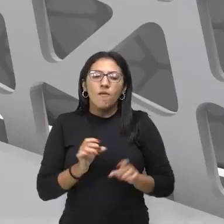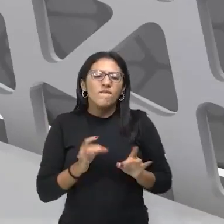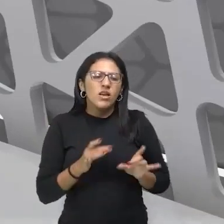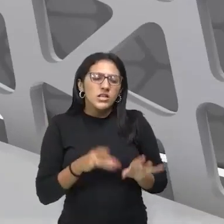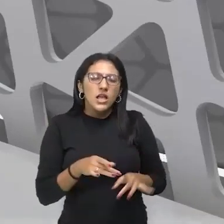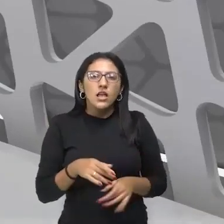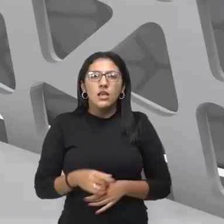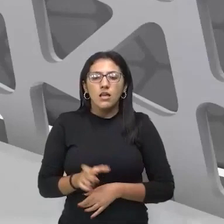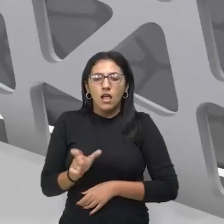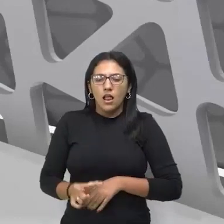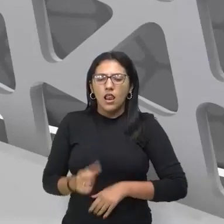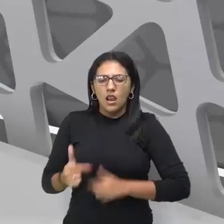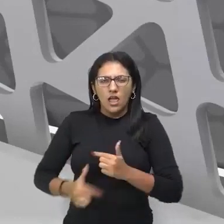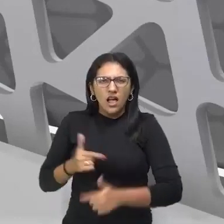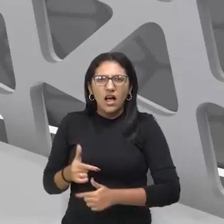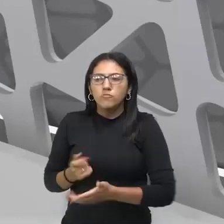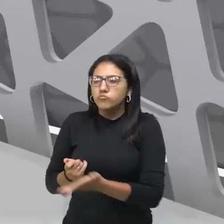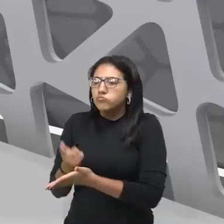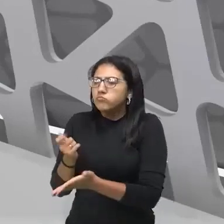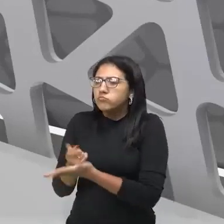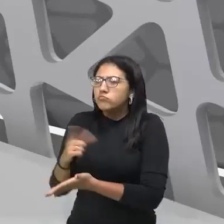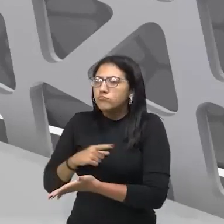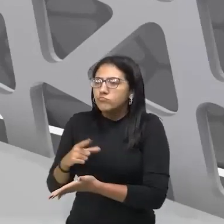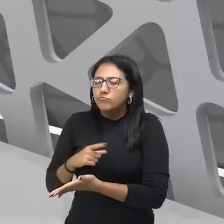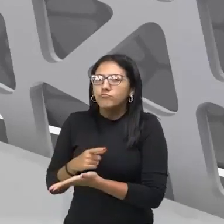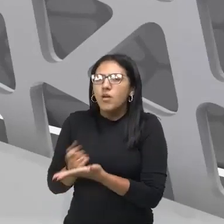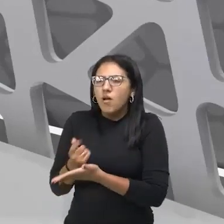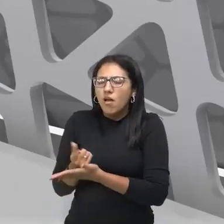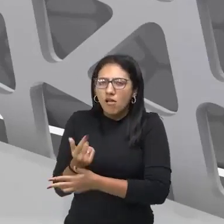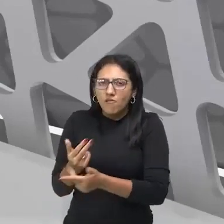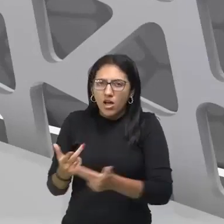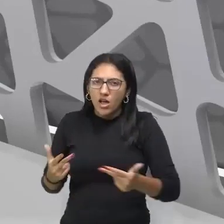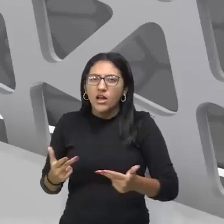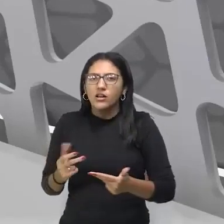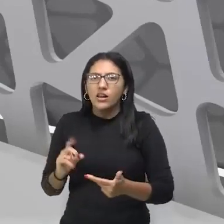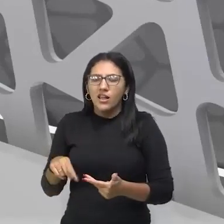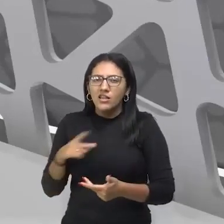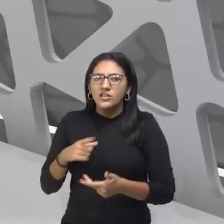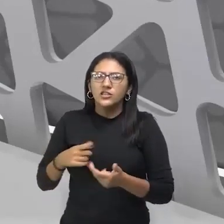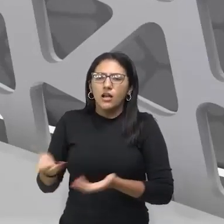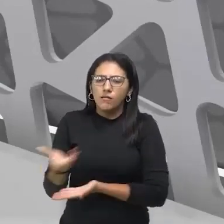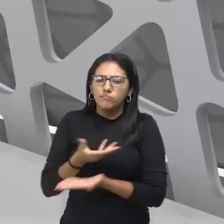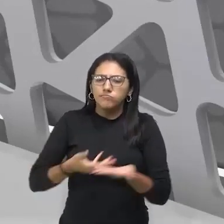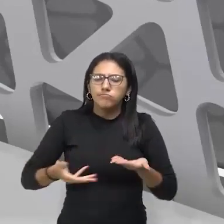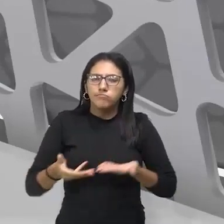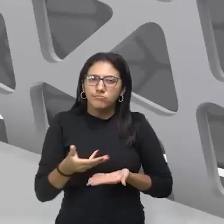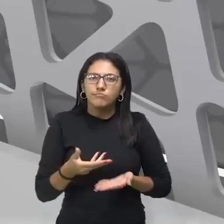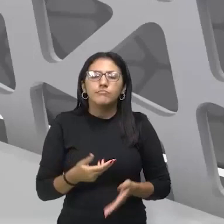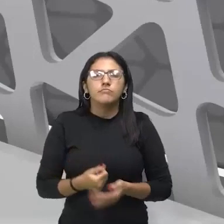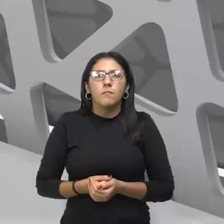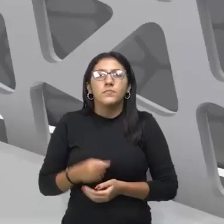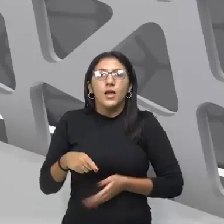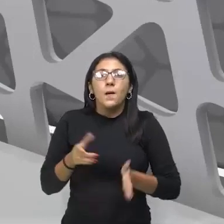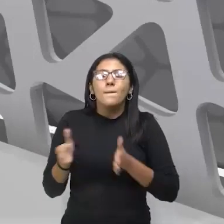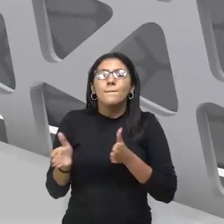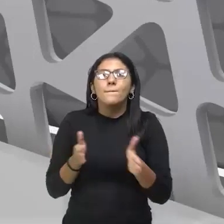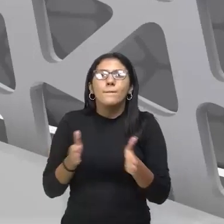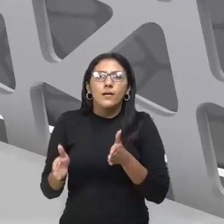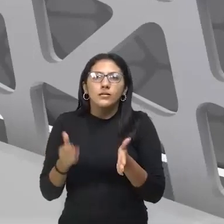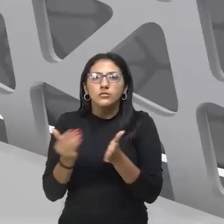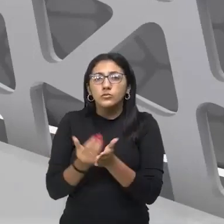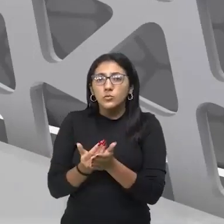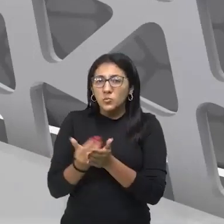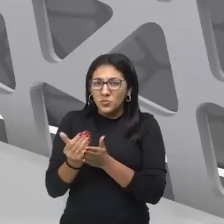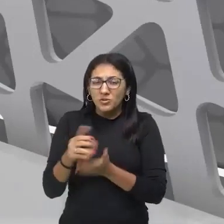em dia, o trabalho assalariado é o que garante o funcionamento da economia a nível mundial. Então, nesse momento, quando